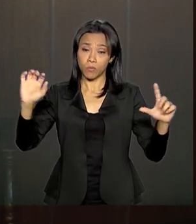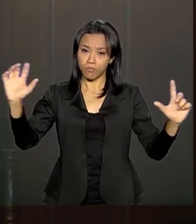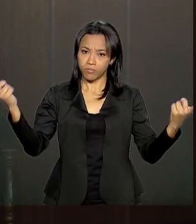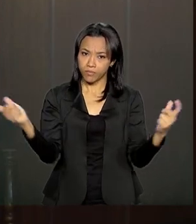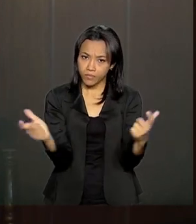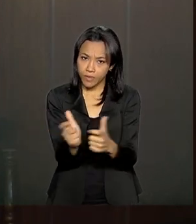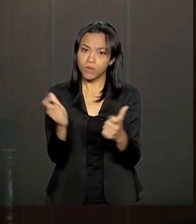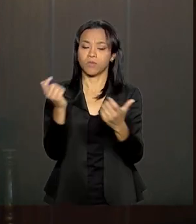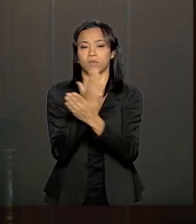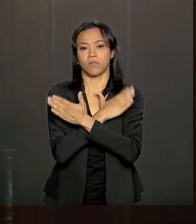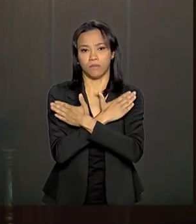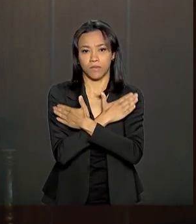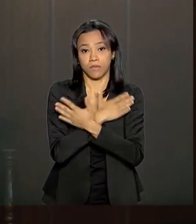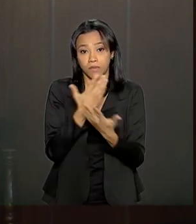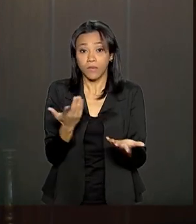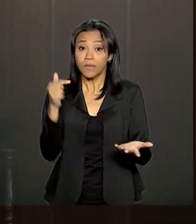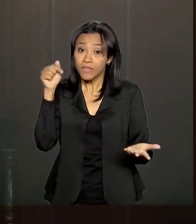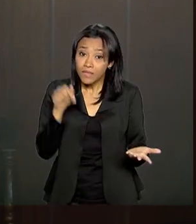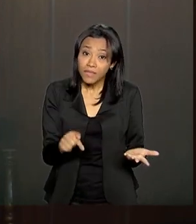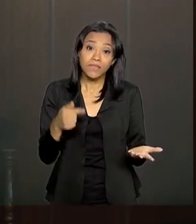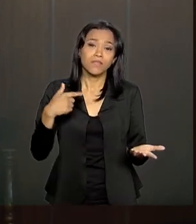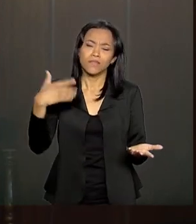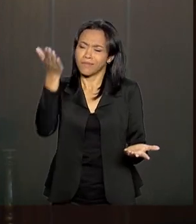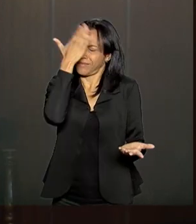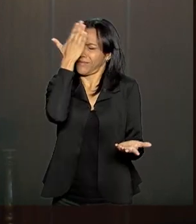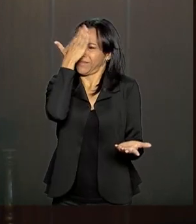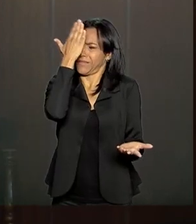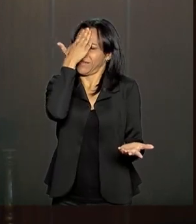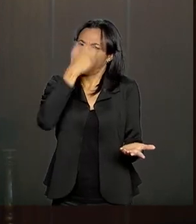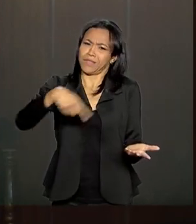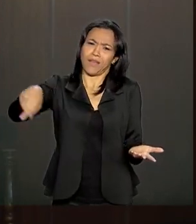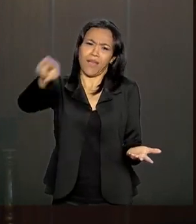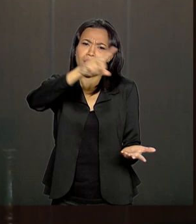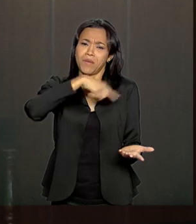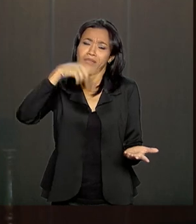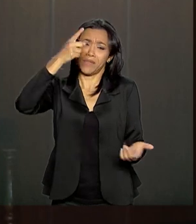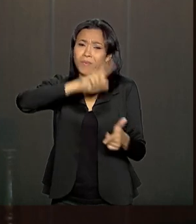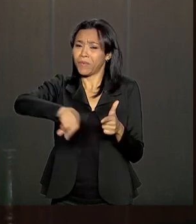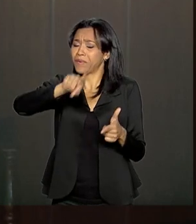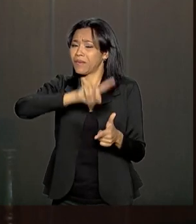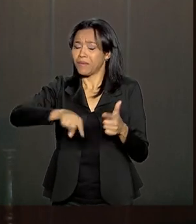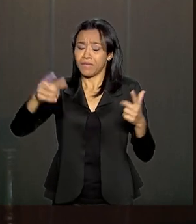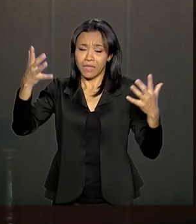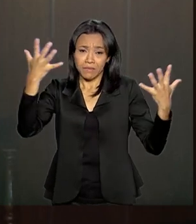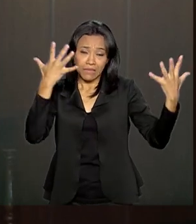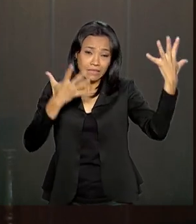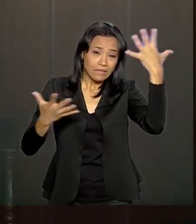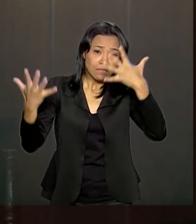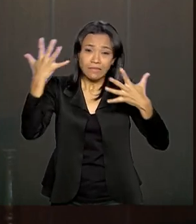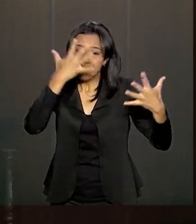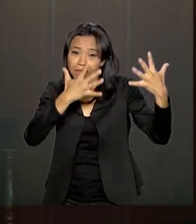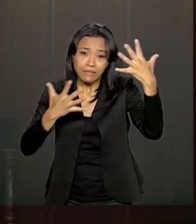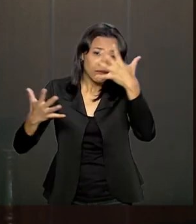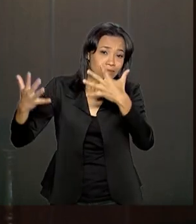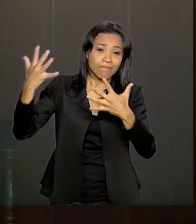Então, isso é conhecido, é sabido. Isso é uma nuvem negra que está no horizonte do